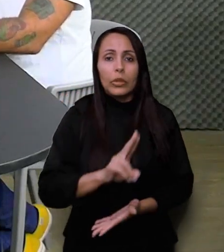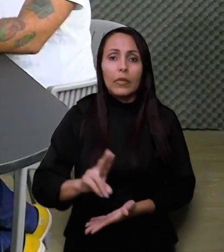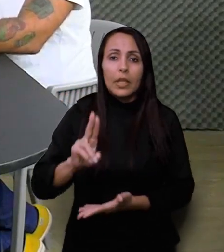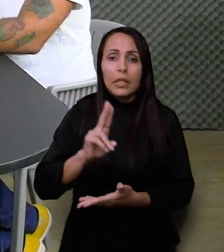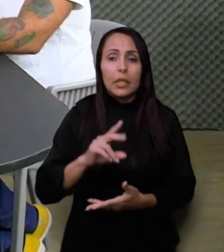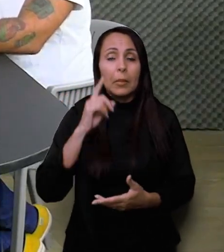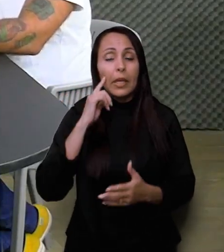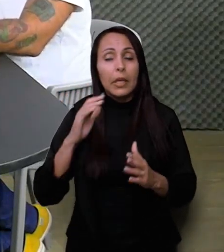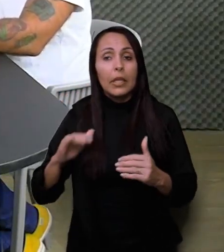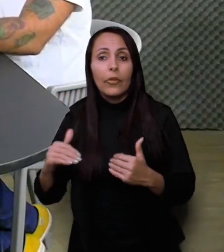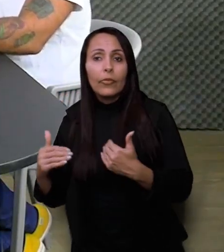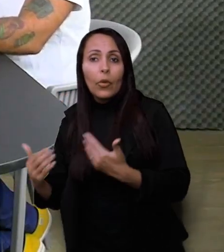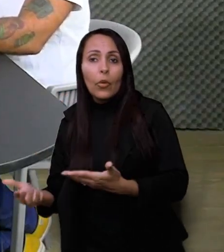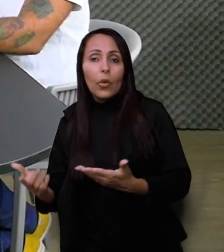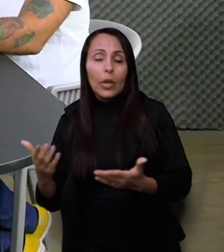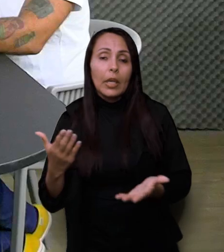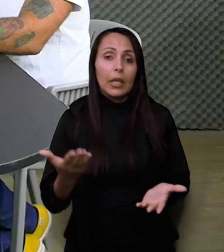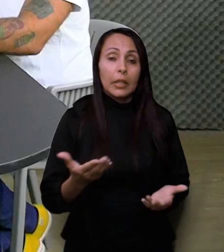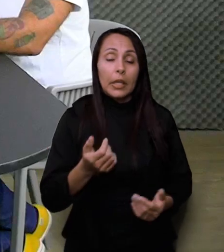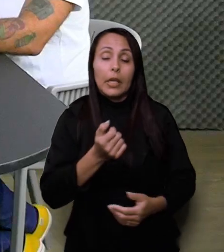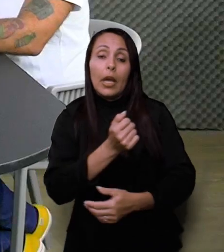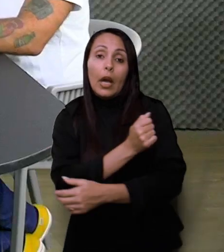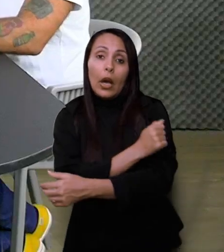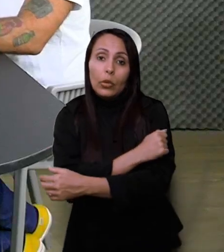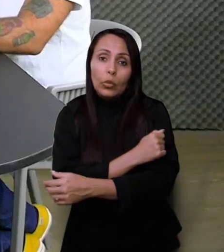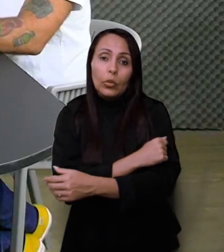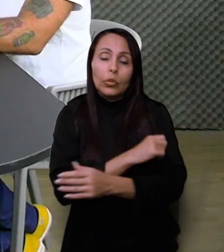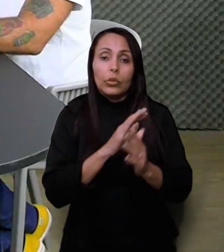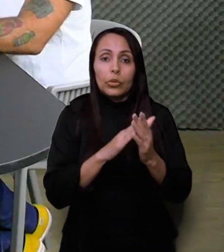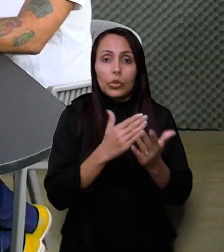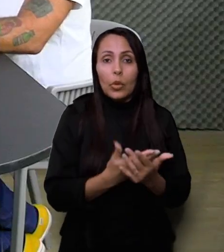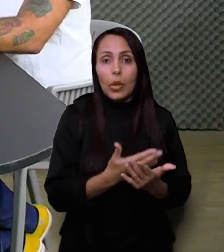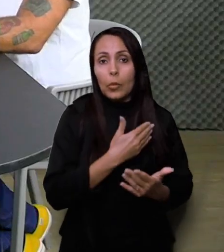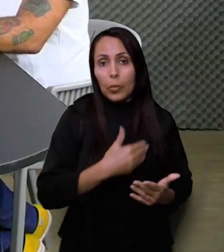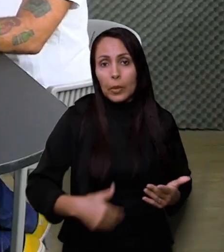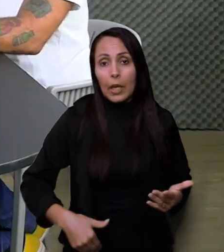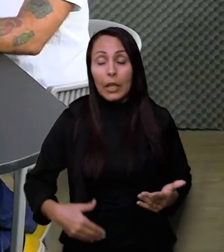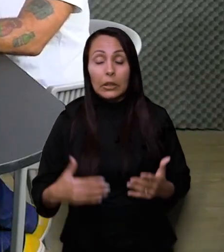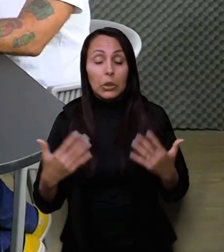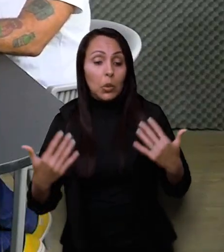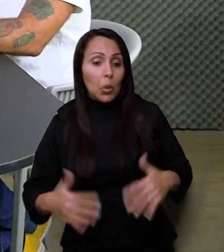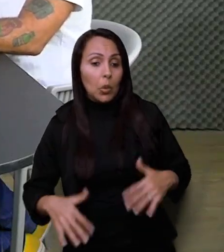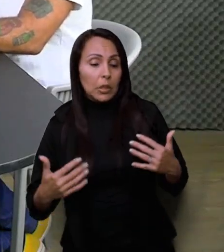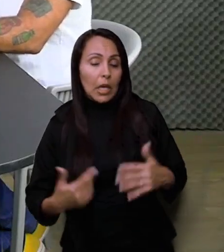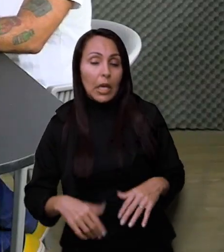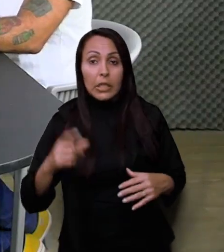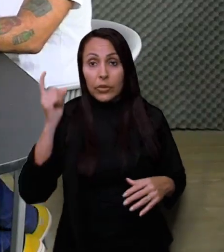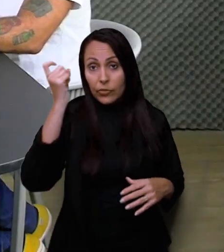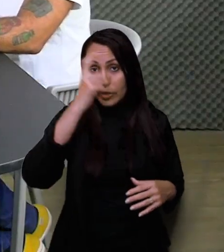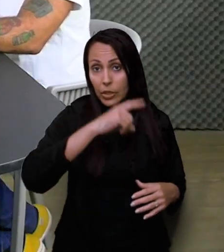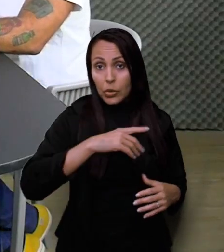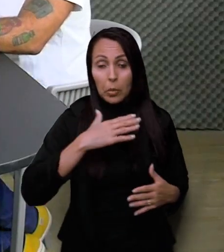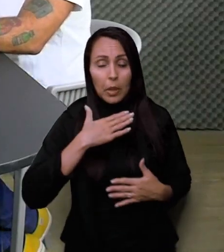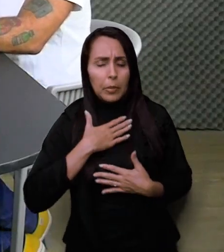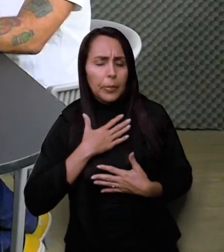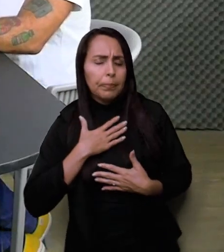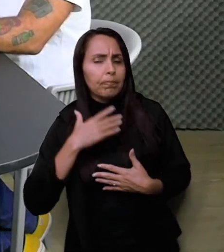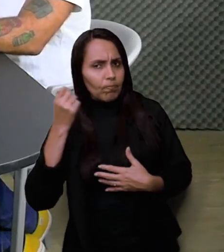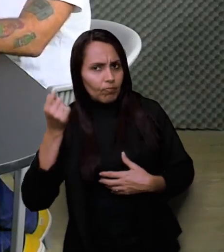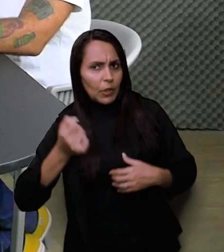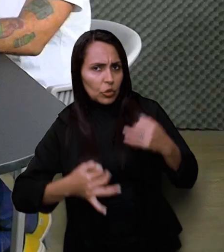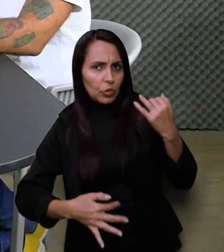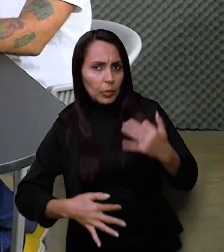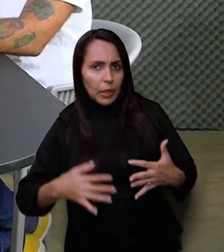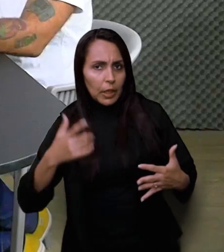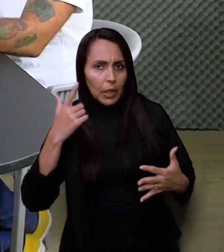fora da universidade, para quem é estudante de escola pública e de repente pensa assim, nossa, é muito difícil para mim, não vou conseguir chegar lá. Conta pra gente dessa